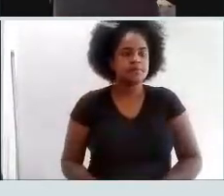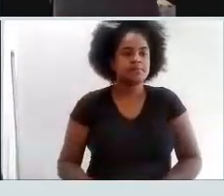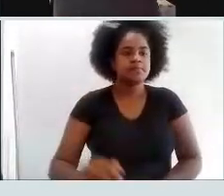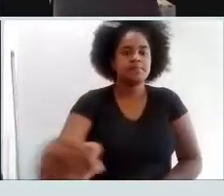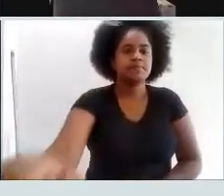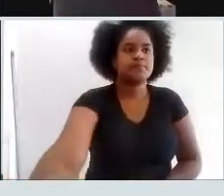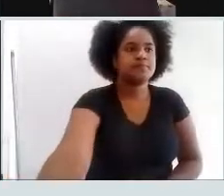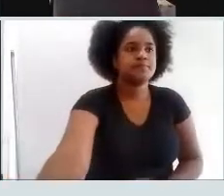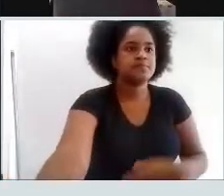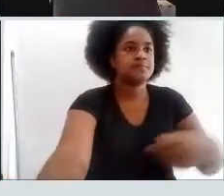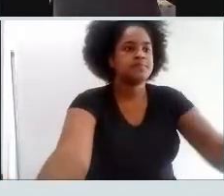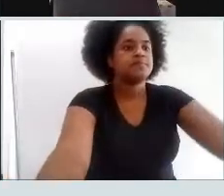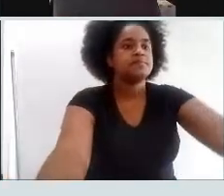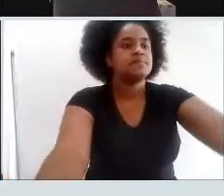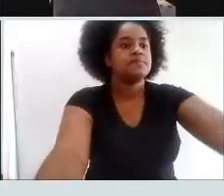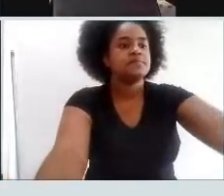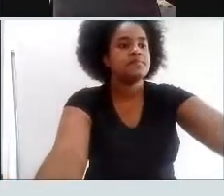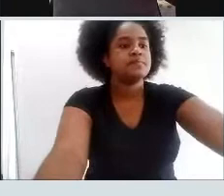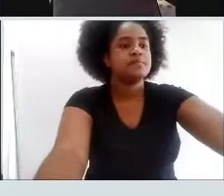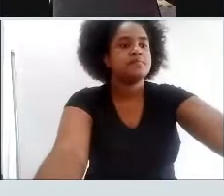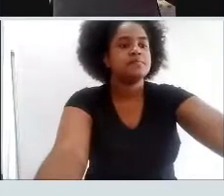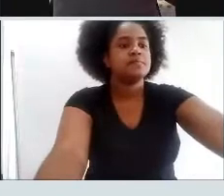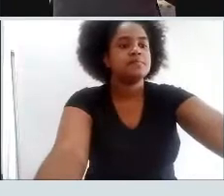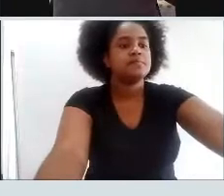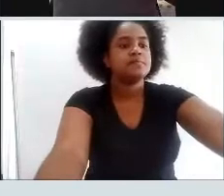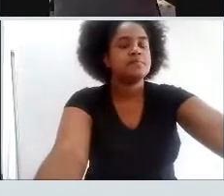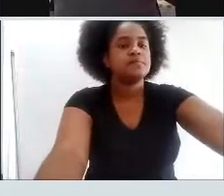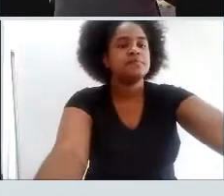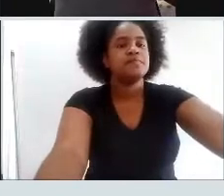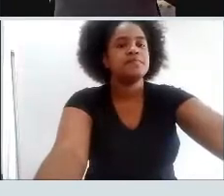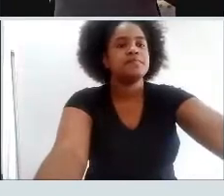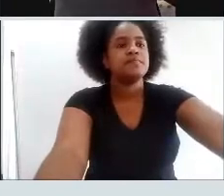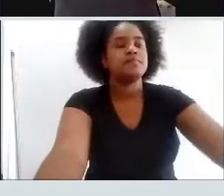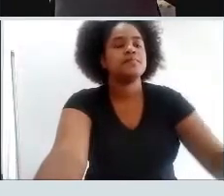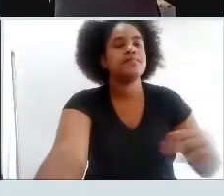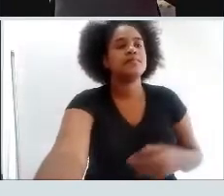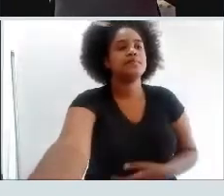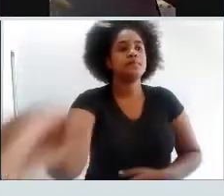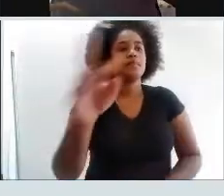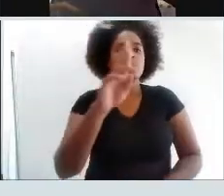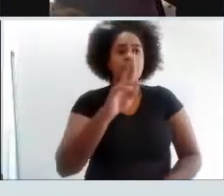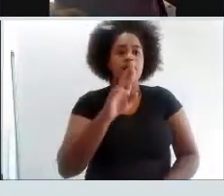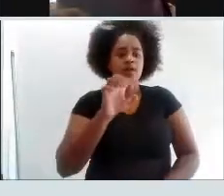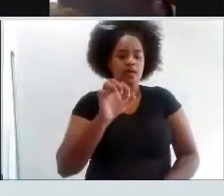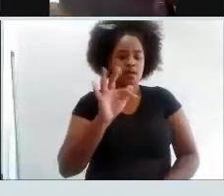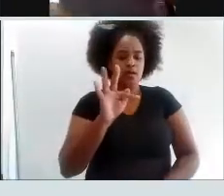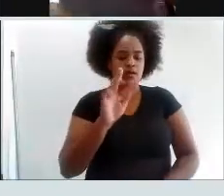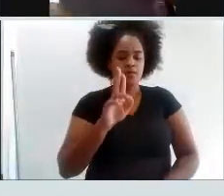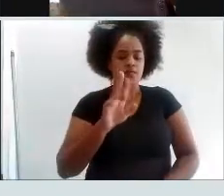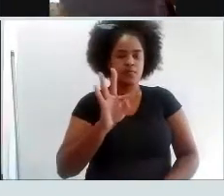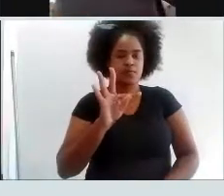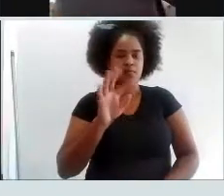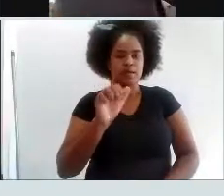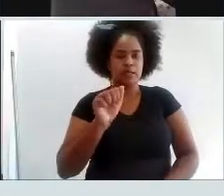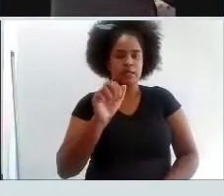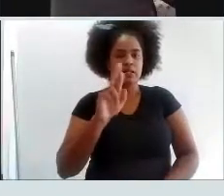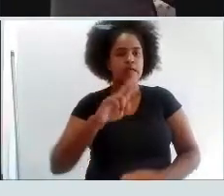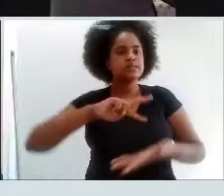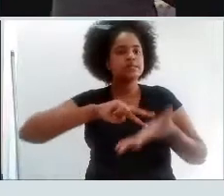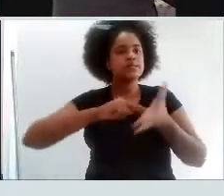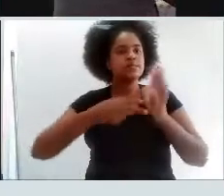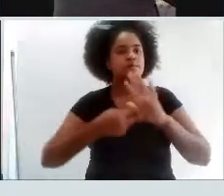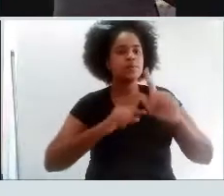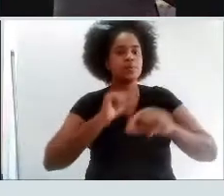no chat que eu consegui abrir, refutar seria rebater, exatamente. Porque, assim, quando a gente está, por exemplo,